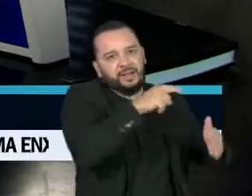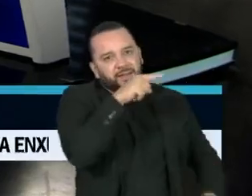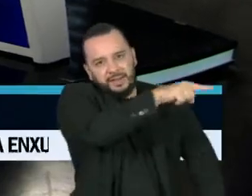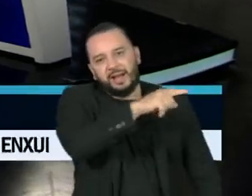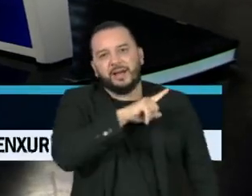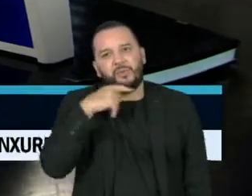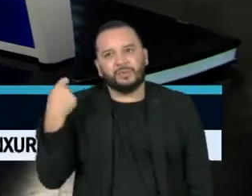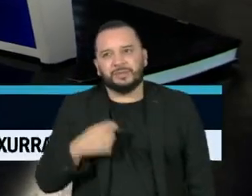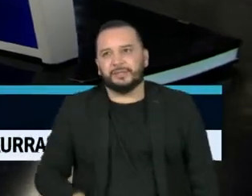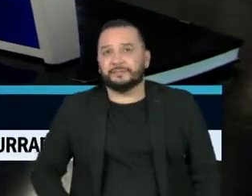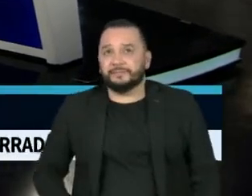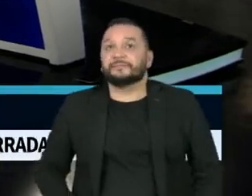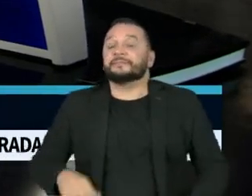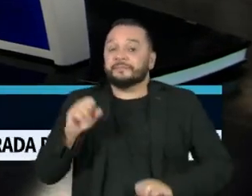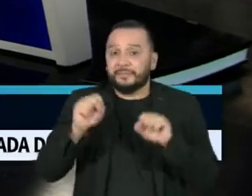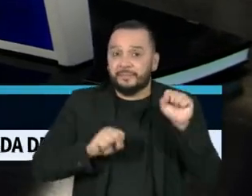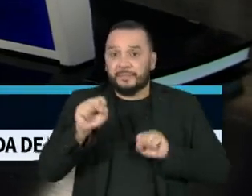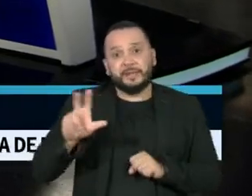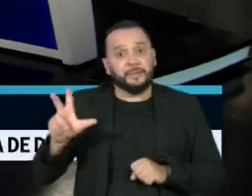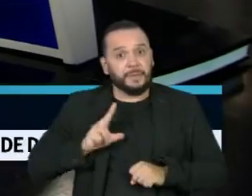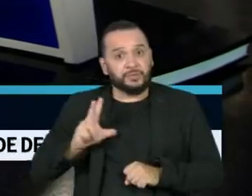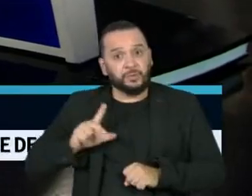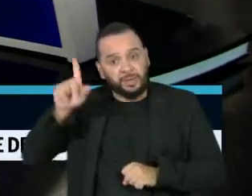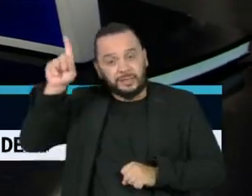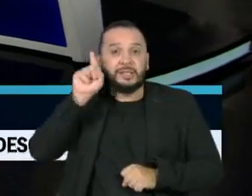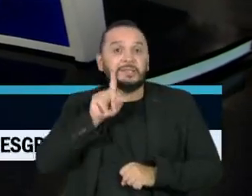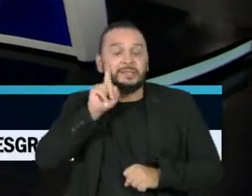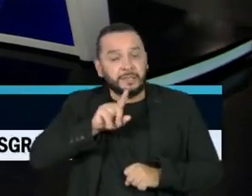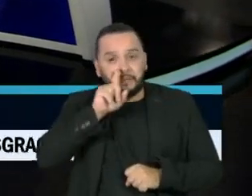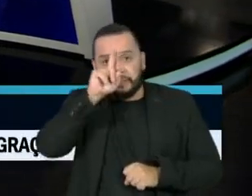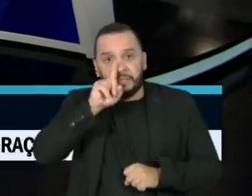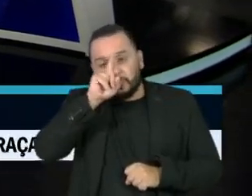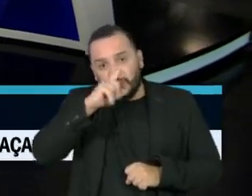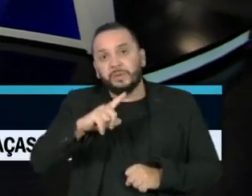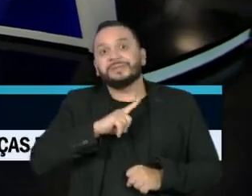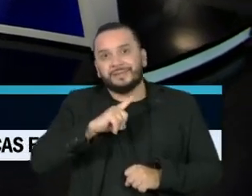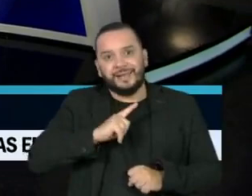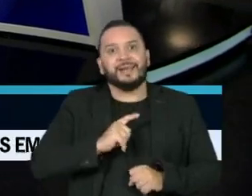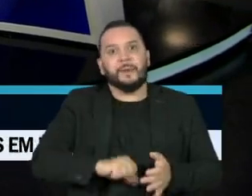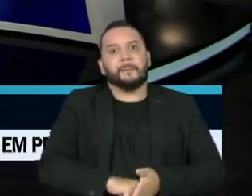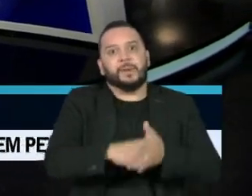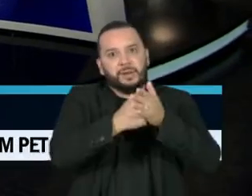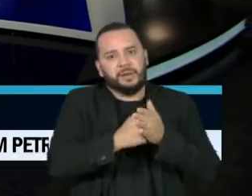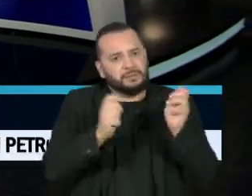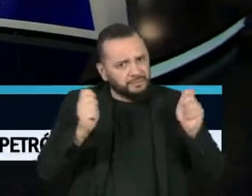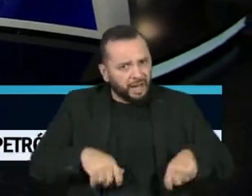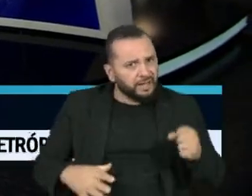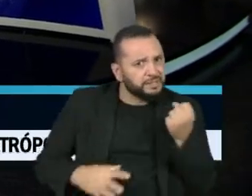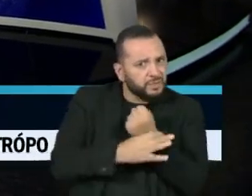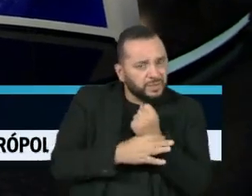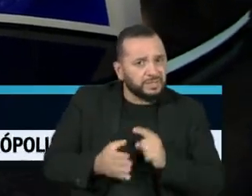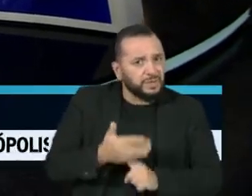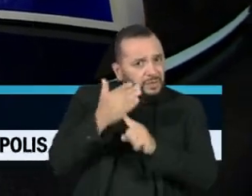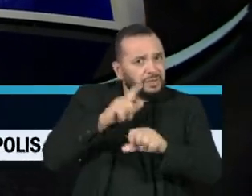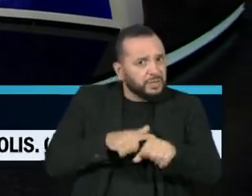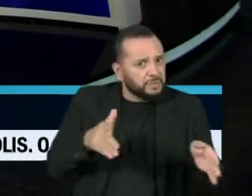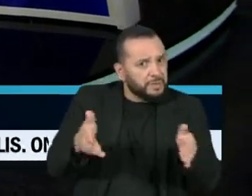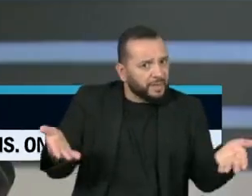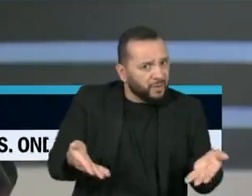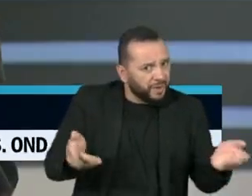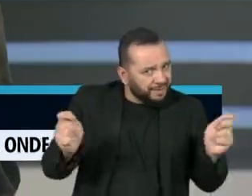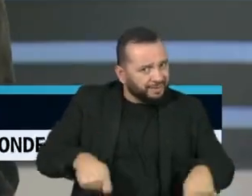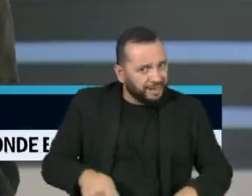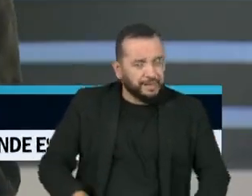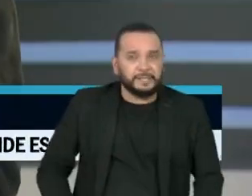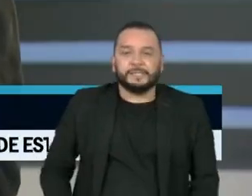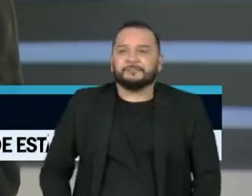e as empresas privadas Americanas estão mesmo em risco a como aumentar essa segurança tecnológica agora nesse momento quando é